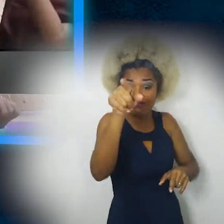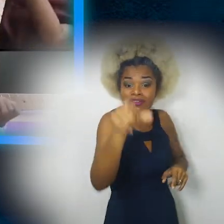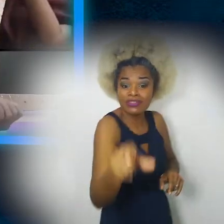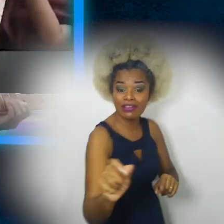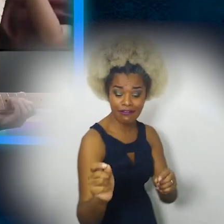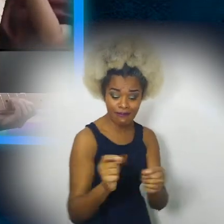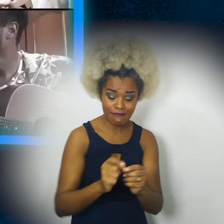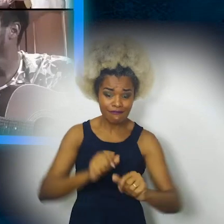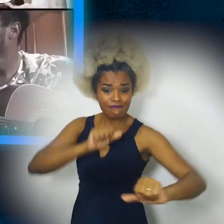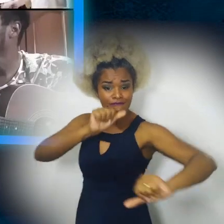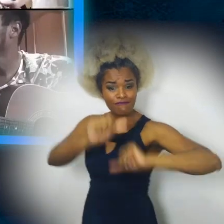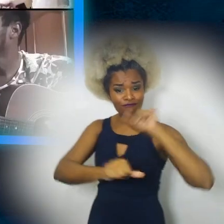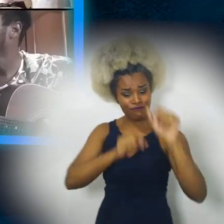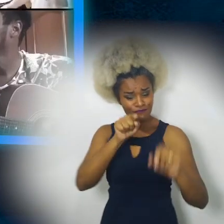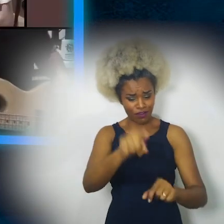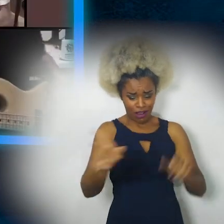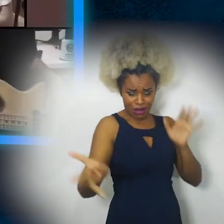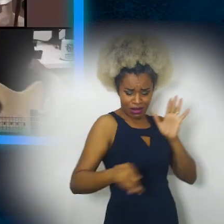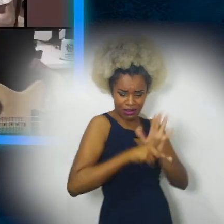diferente.